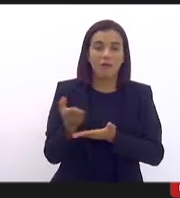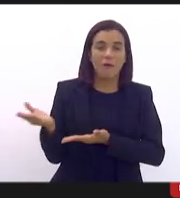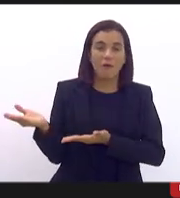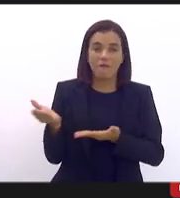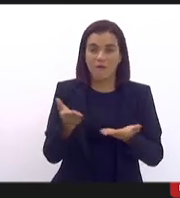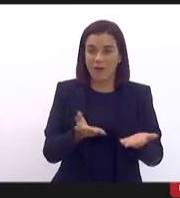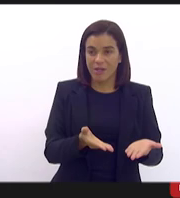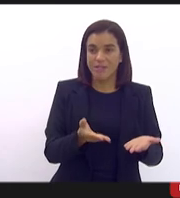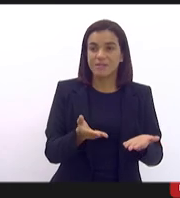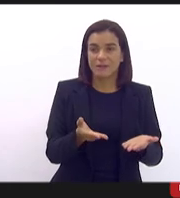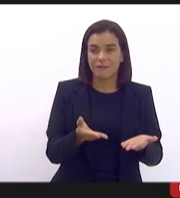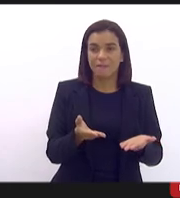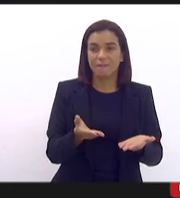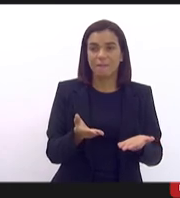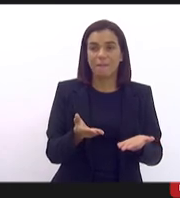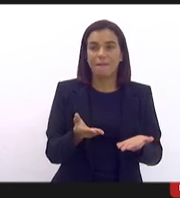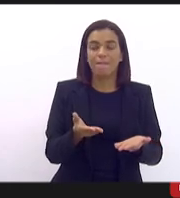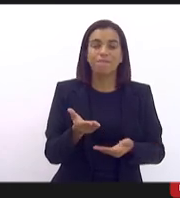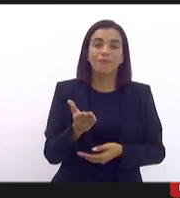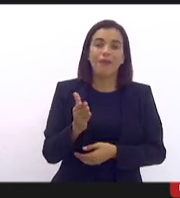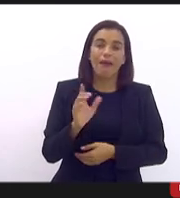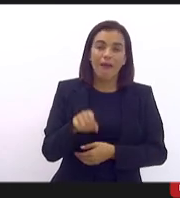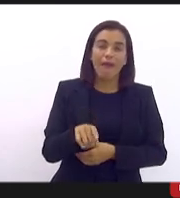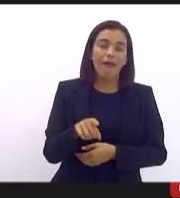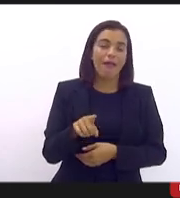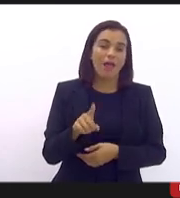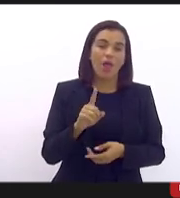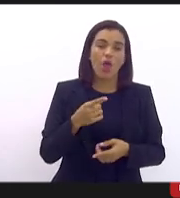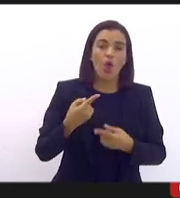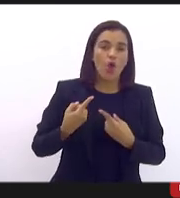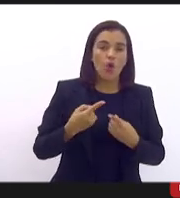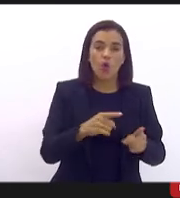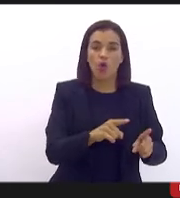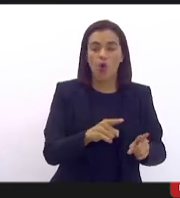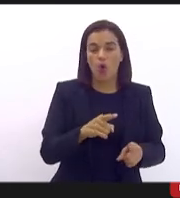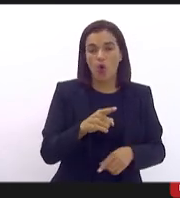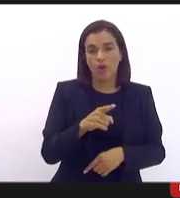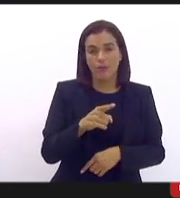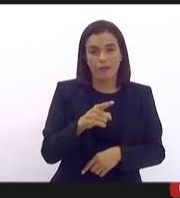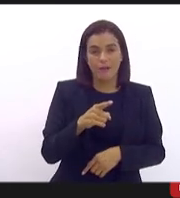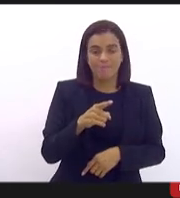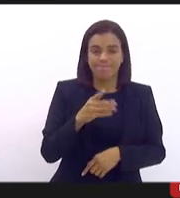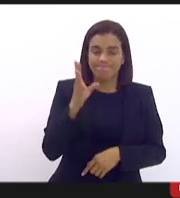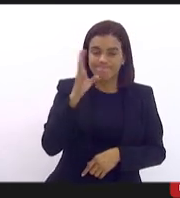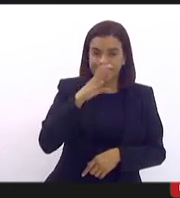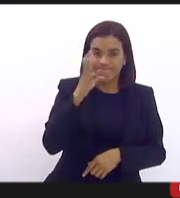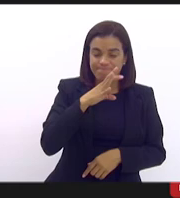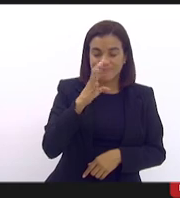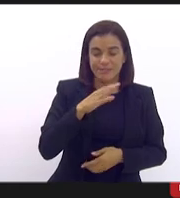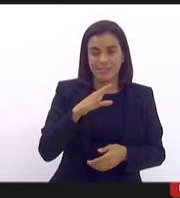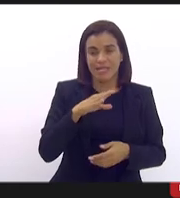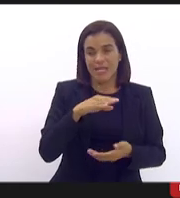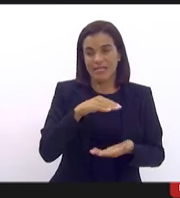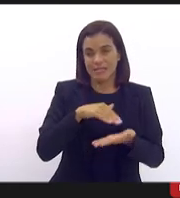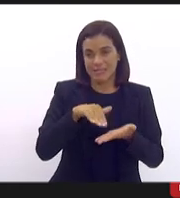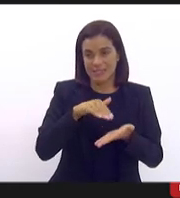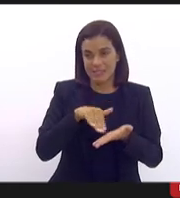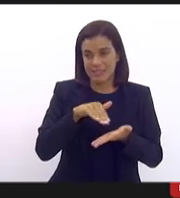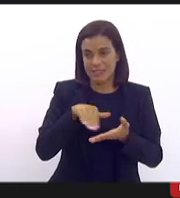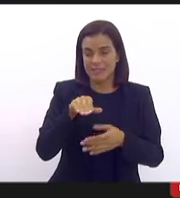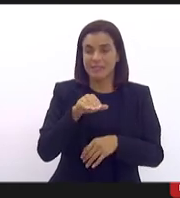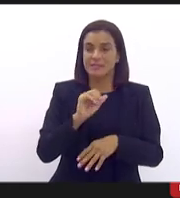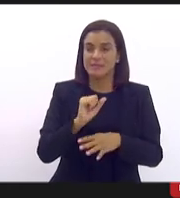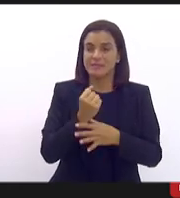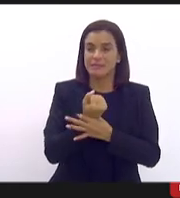pela CPI ela seja feita a contragosto da própria Secretaria de Segurança. Afinal de contas, de fato, vai